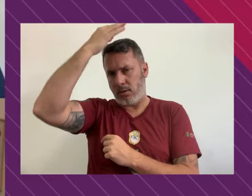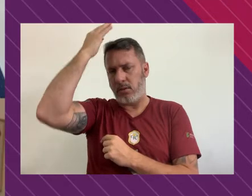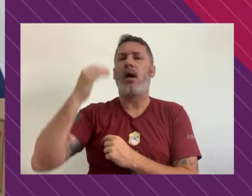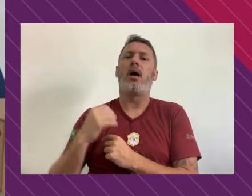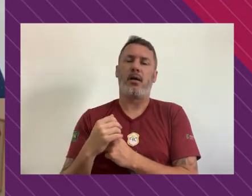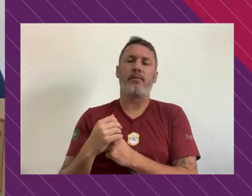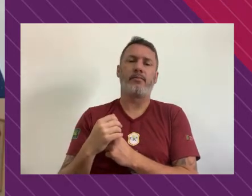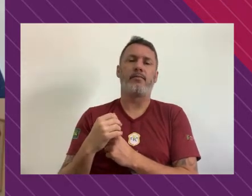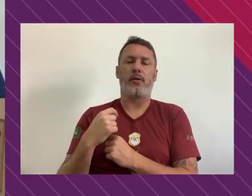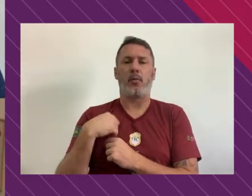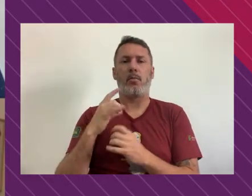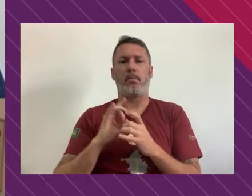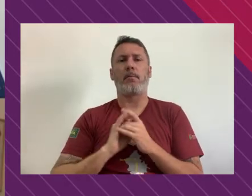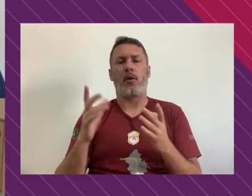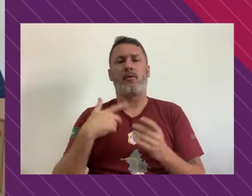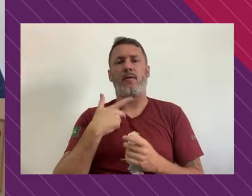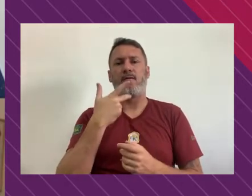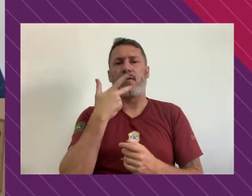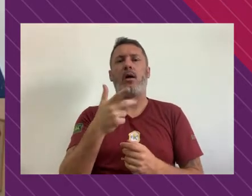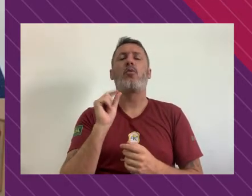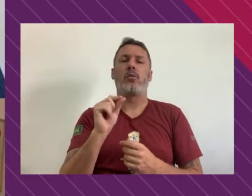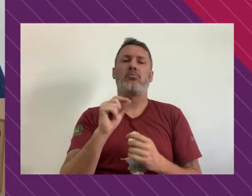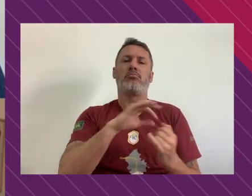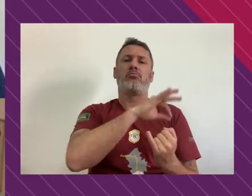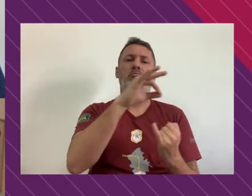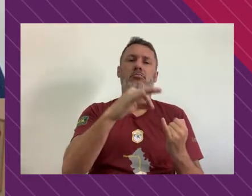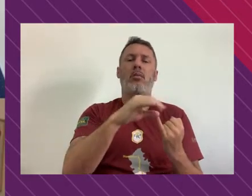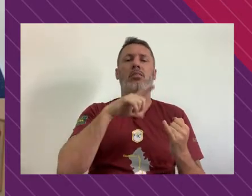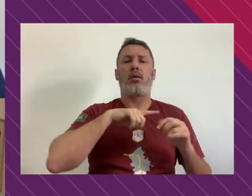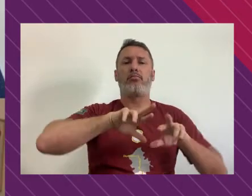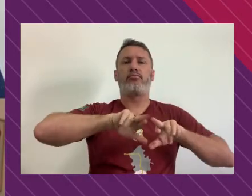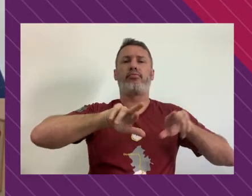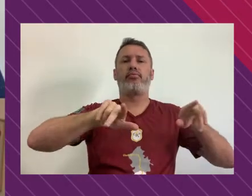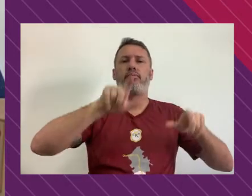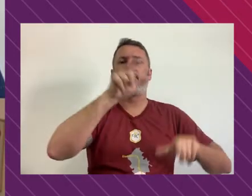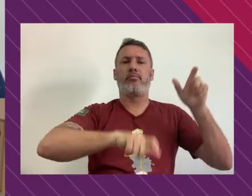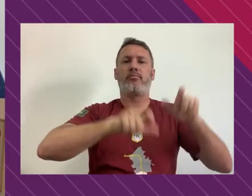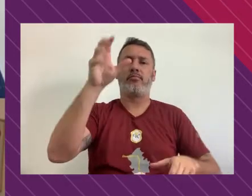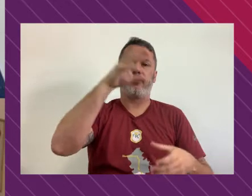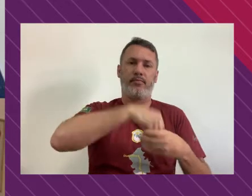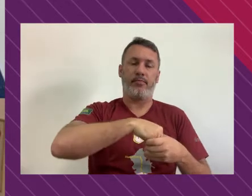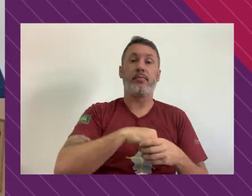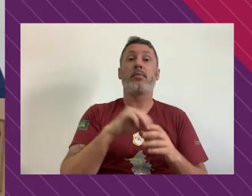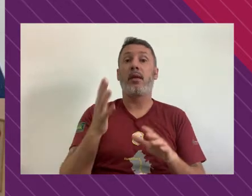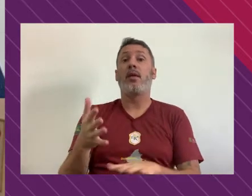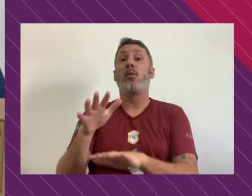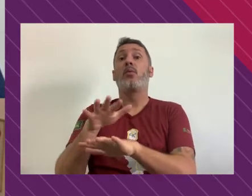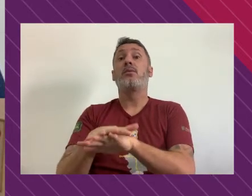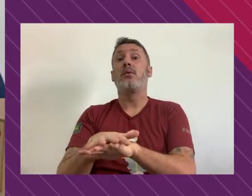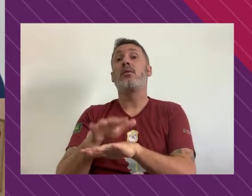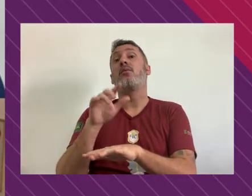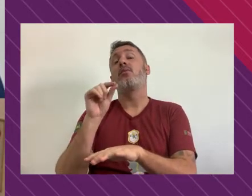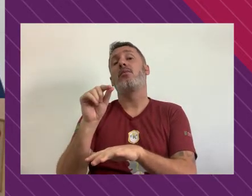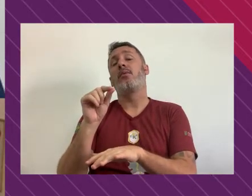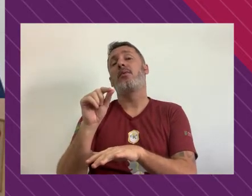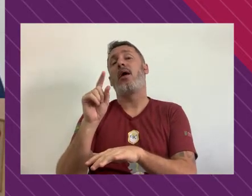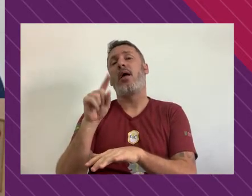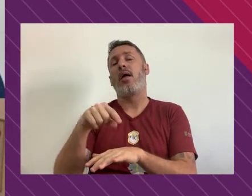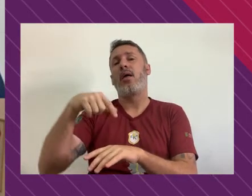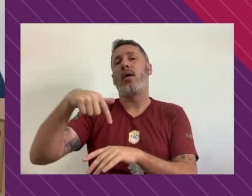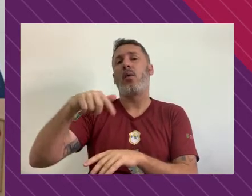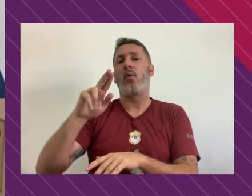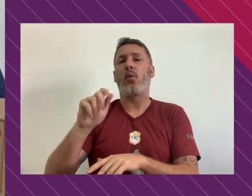um instituto diverso. Inclusão, por outro lado, está relacionada ao ambiente, é mais qualitativo. Inclusão